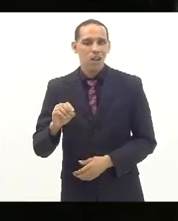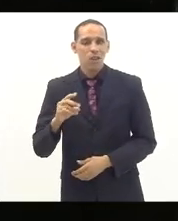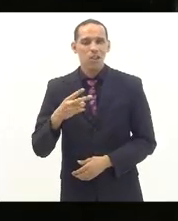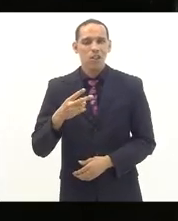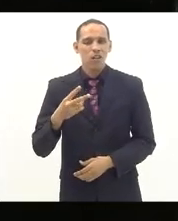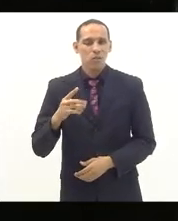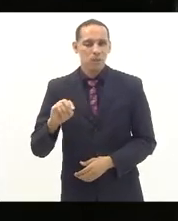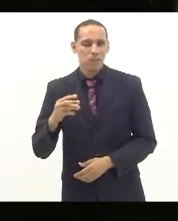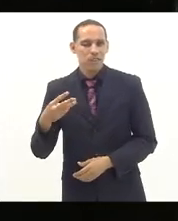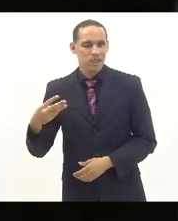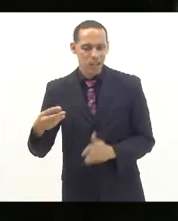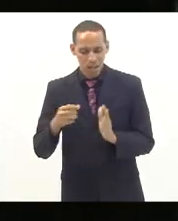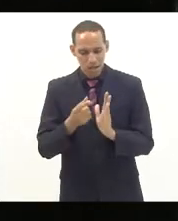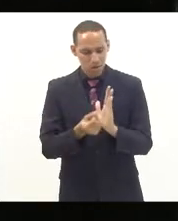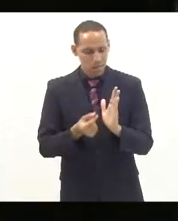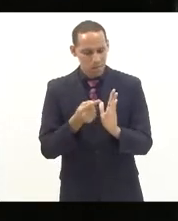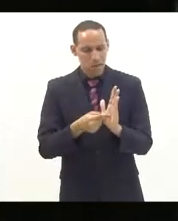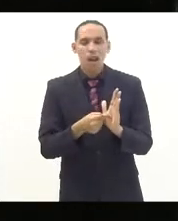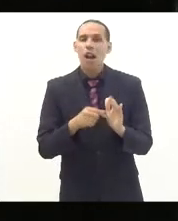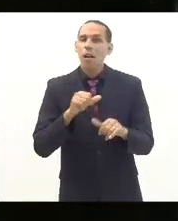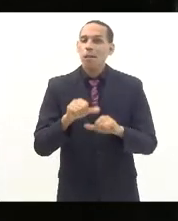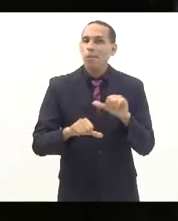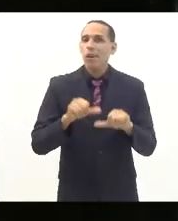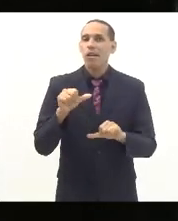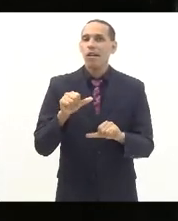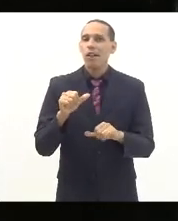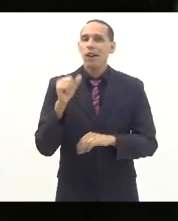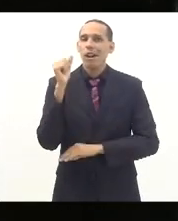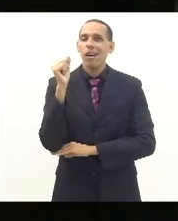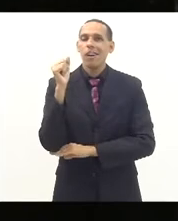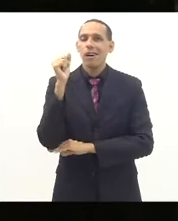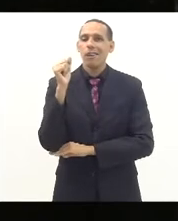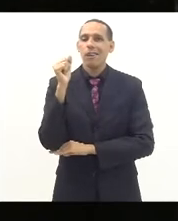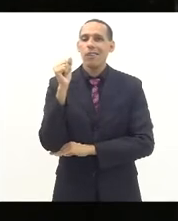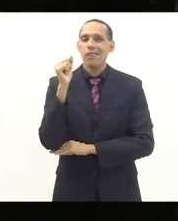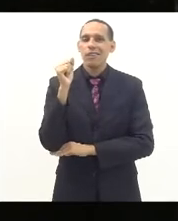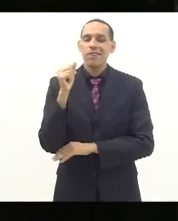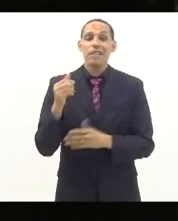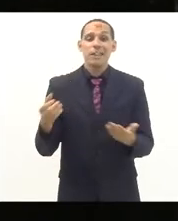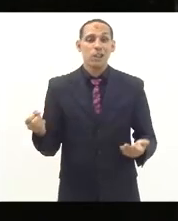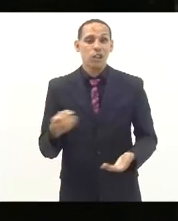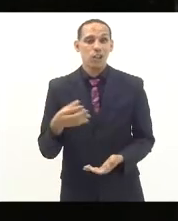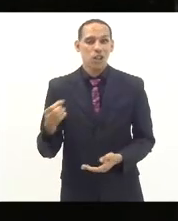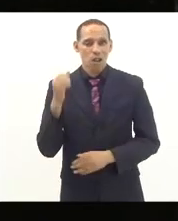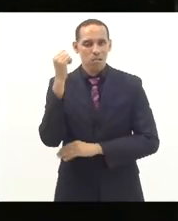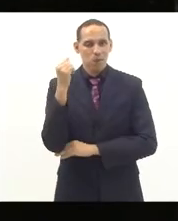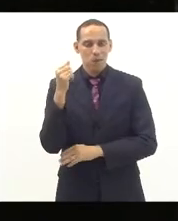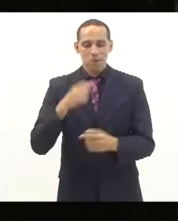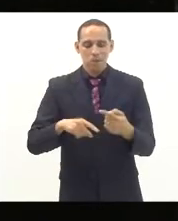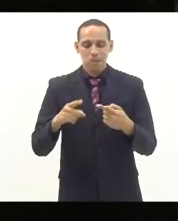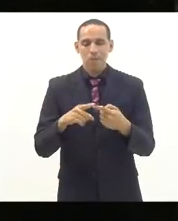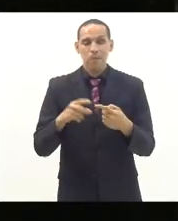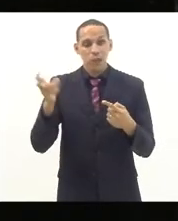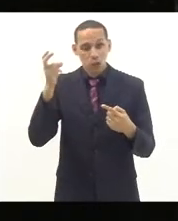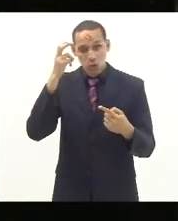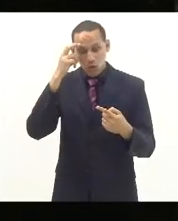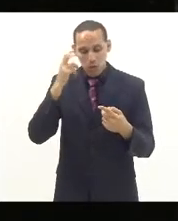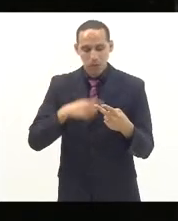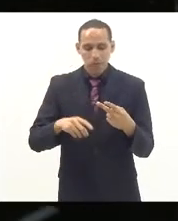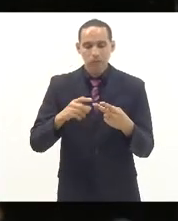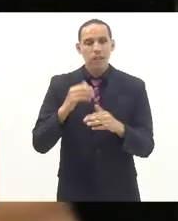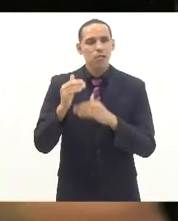verificamos que é uma mudança desse eixo e aí os novos eixos são cultura e lazer